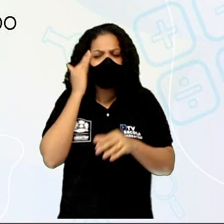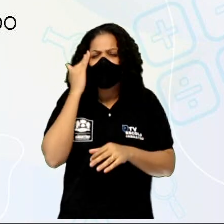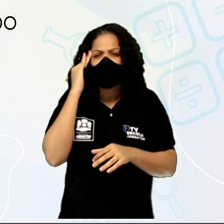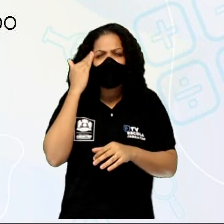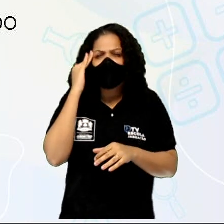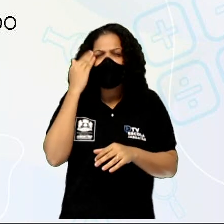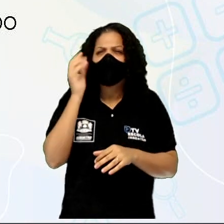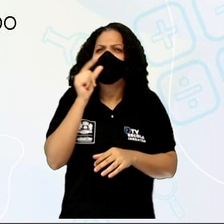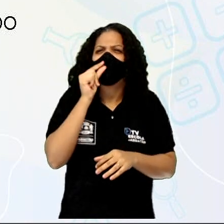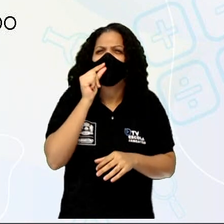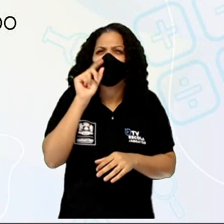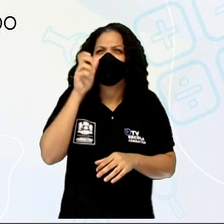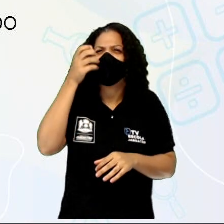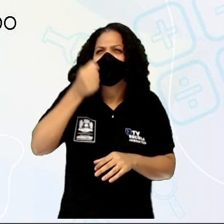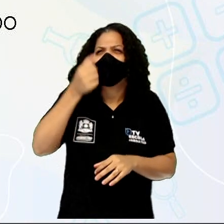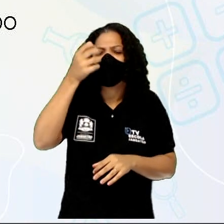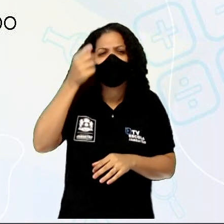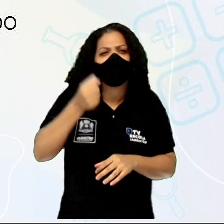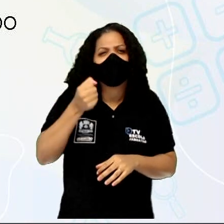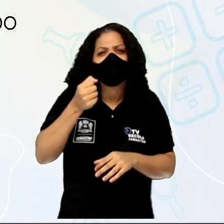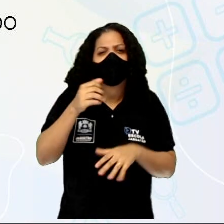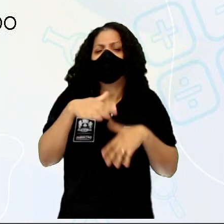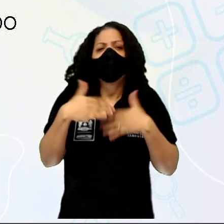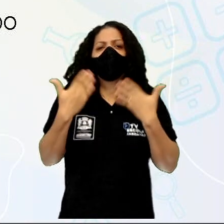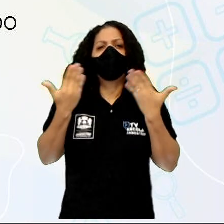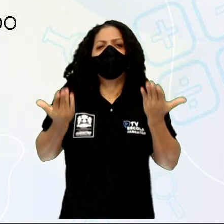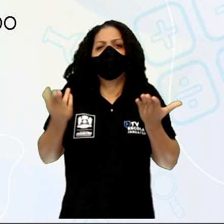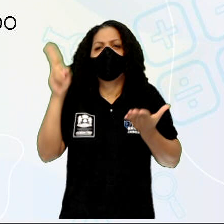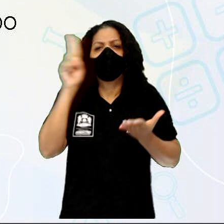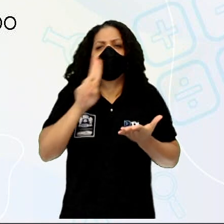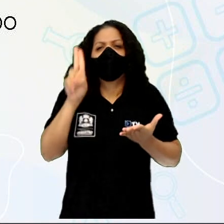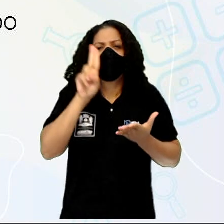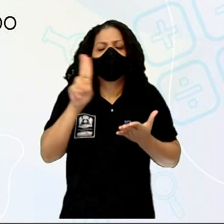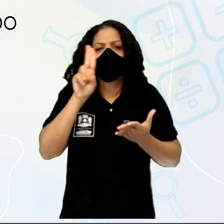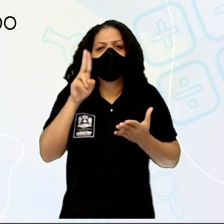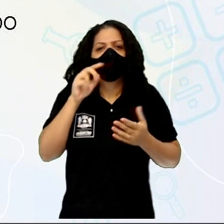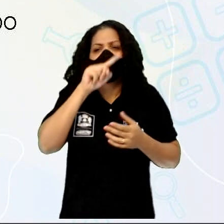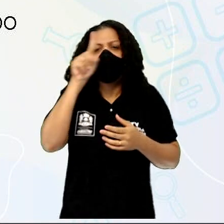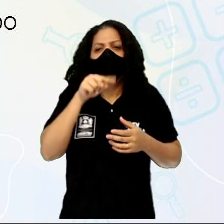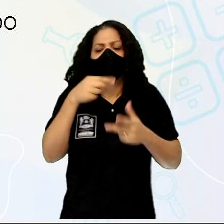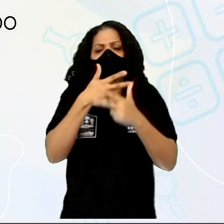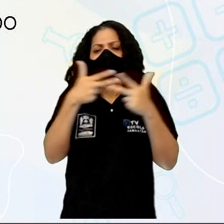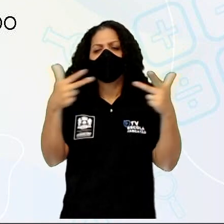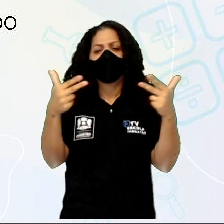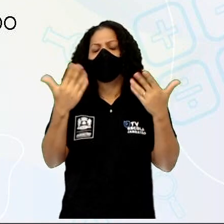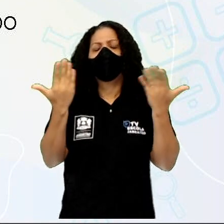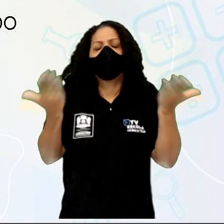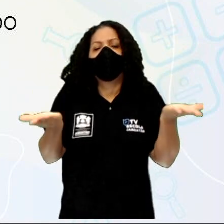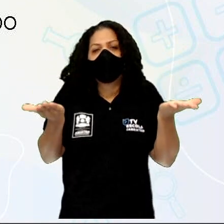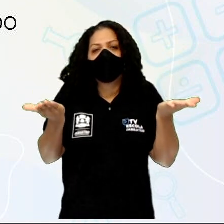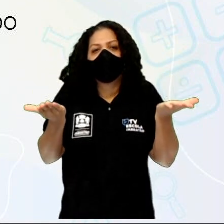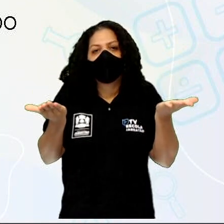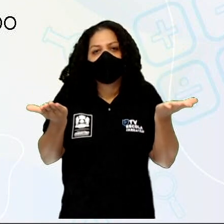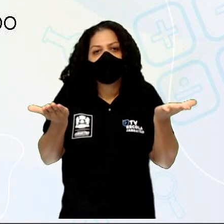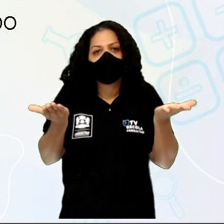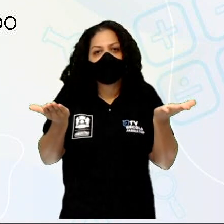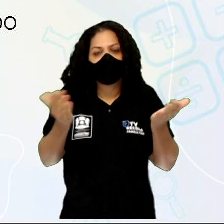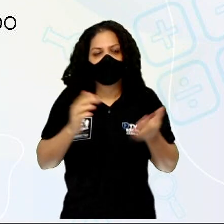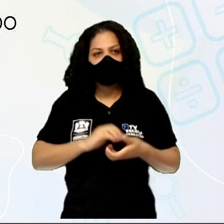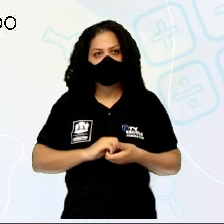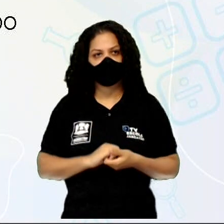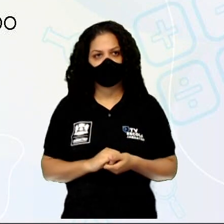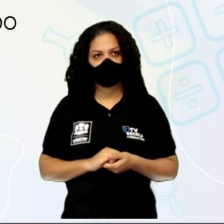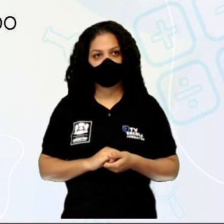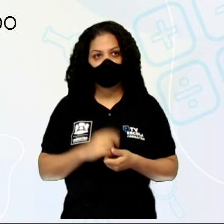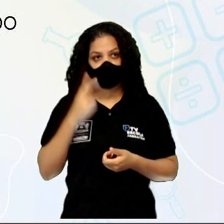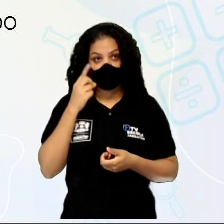Qual seria, pela entonação da minha voz, o sinal que vocês acham que nós devemos colocar no final dessa frase? Vamos